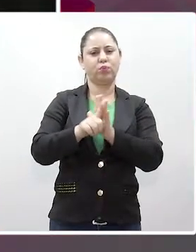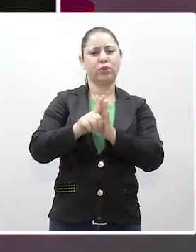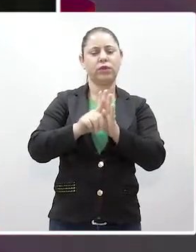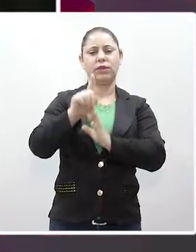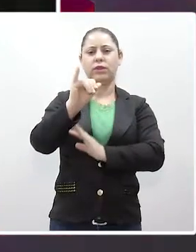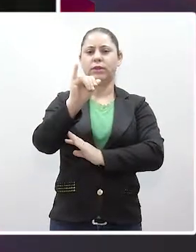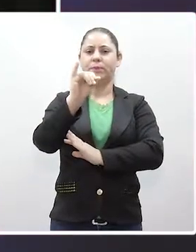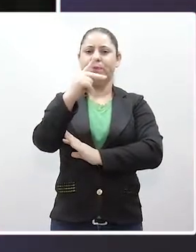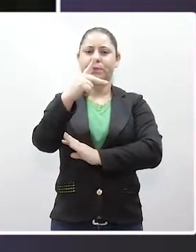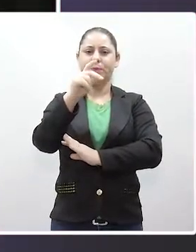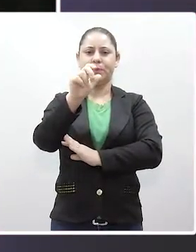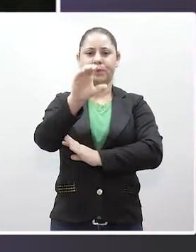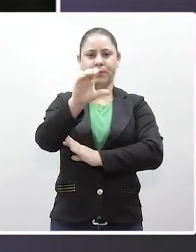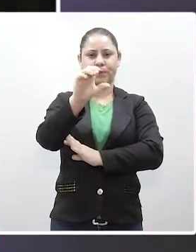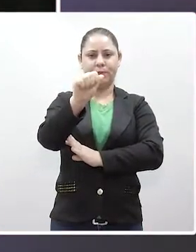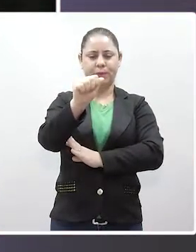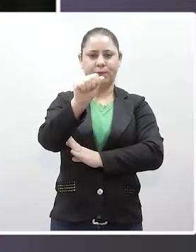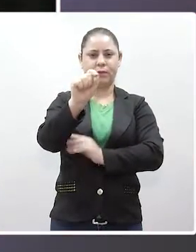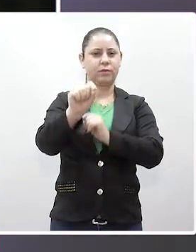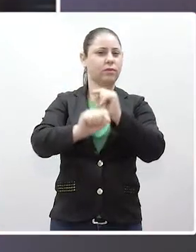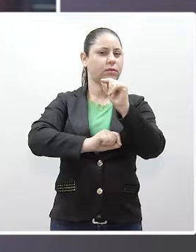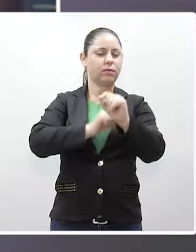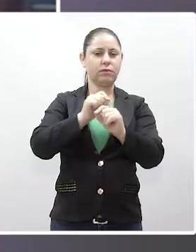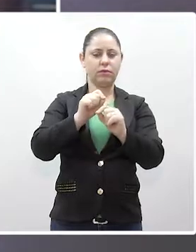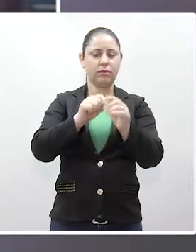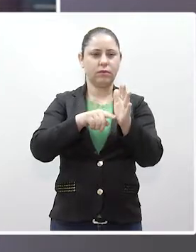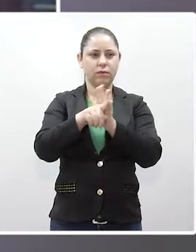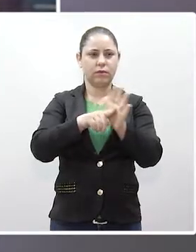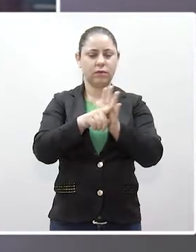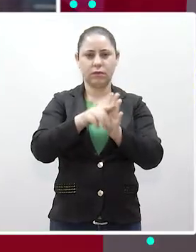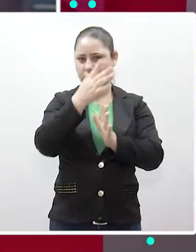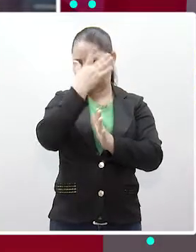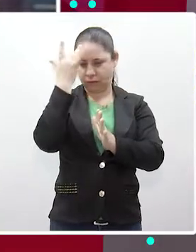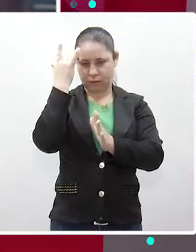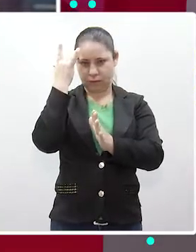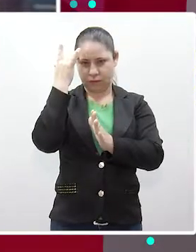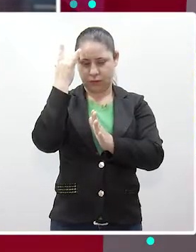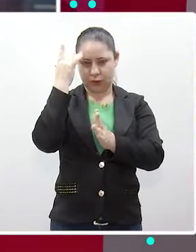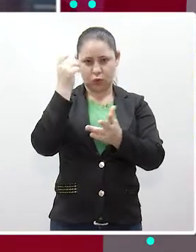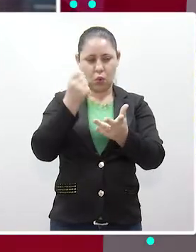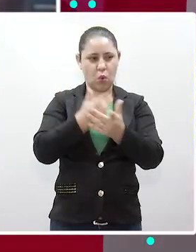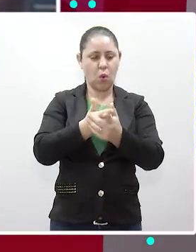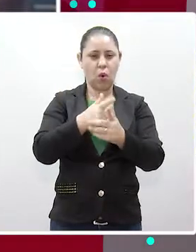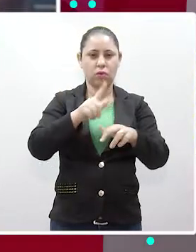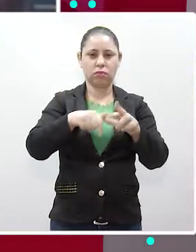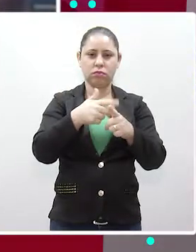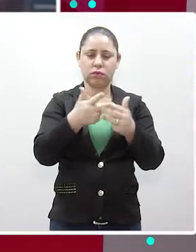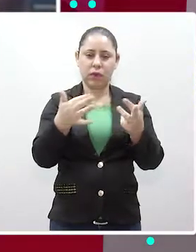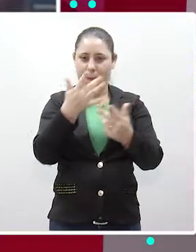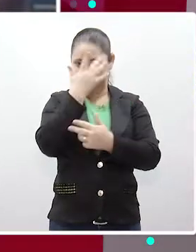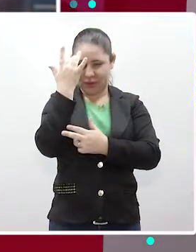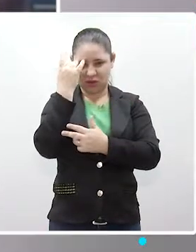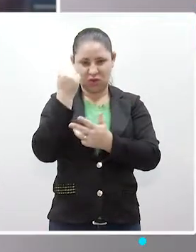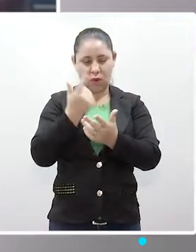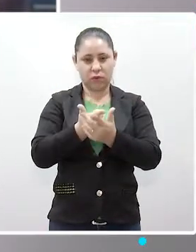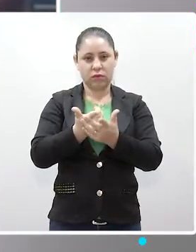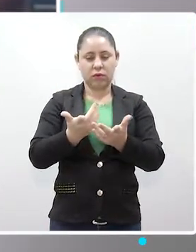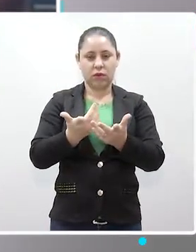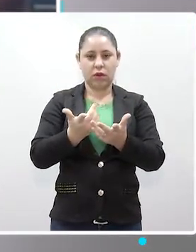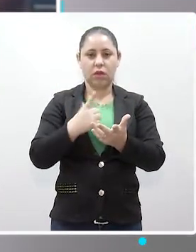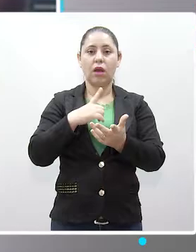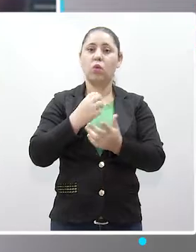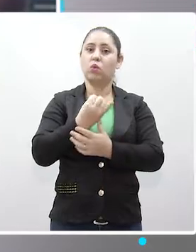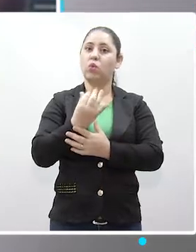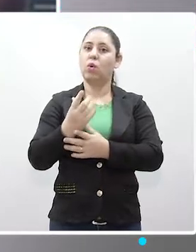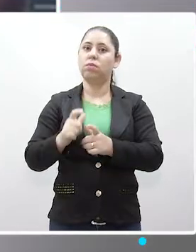econômico é o IPCA, que mede aí o consumo das famílias, do consumidor, do chamado consumidor amplo, né, ele dá um